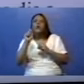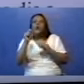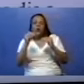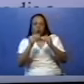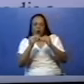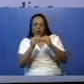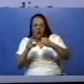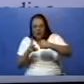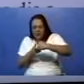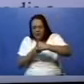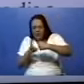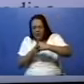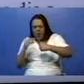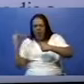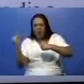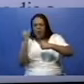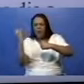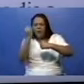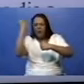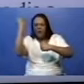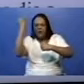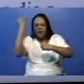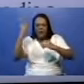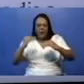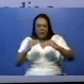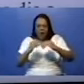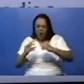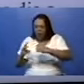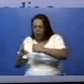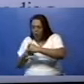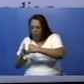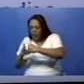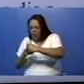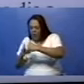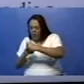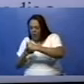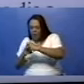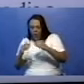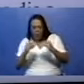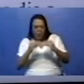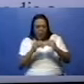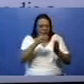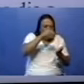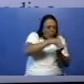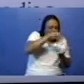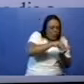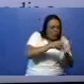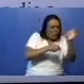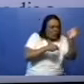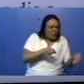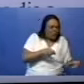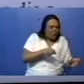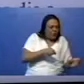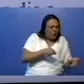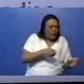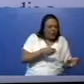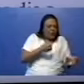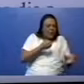tem que pegar o verbo e combinar com o núcleo do sujeito. Então, em número e pessoa, número,